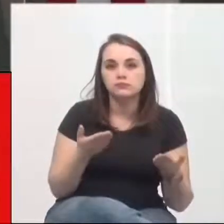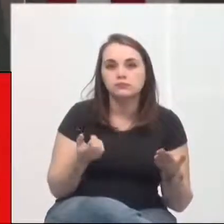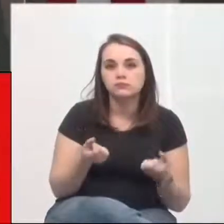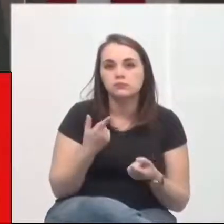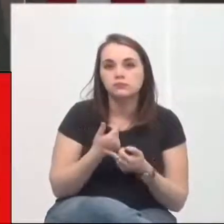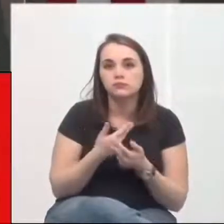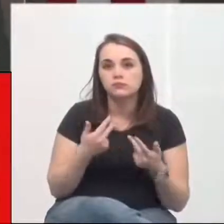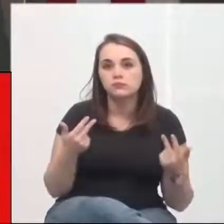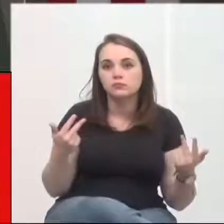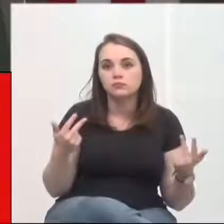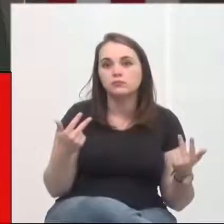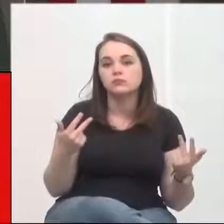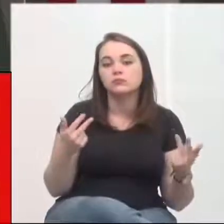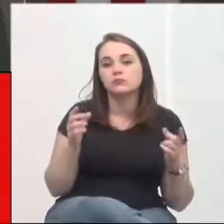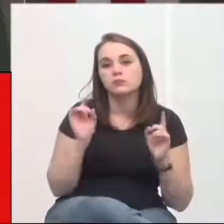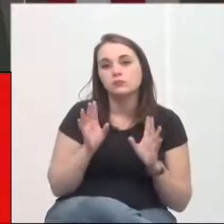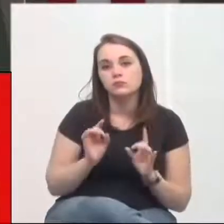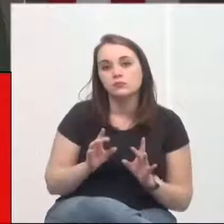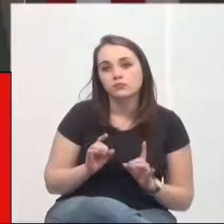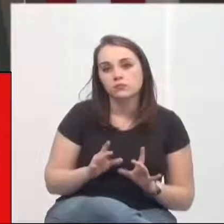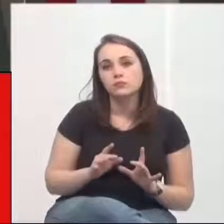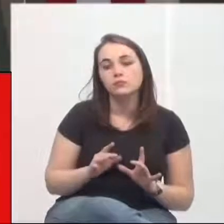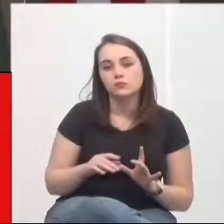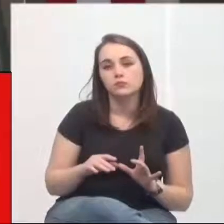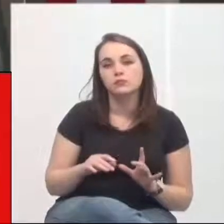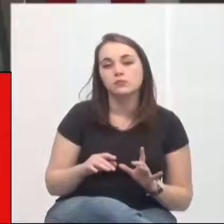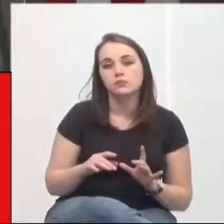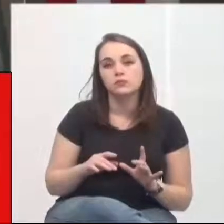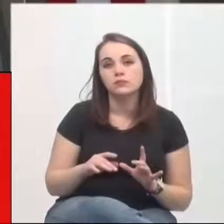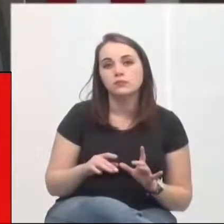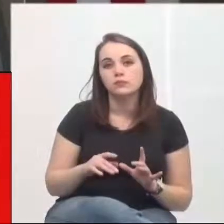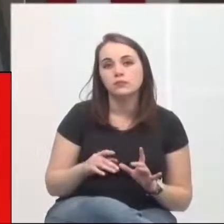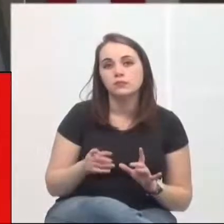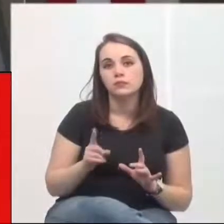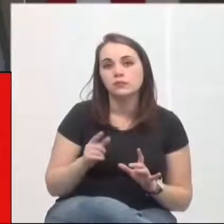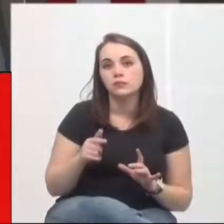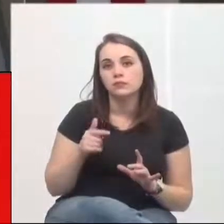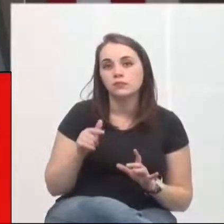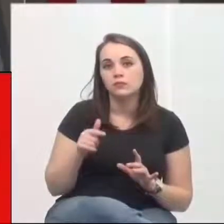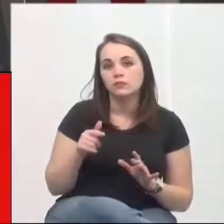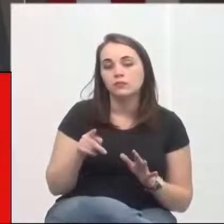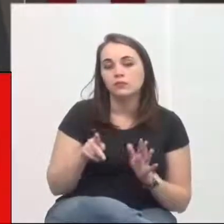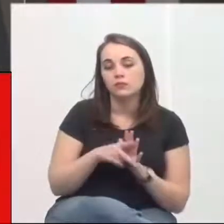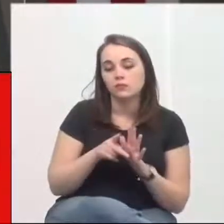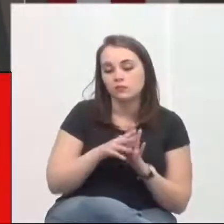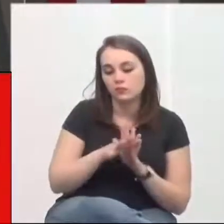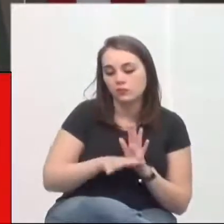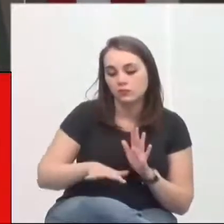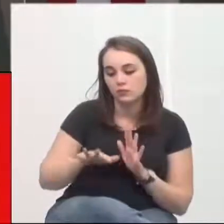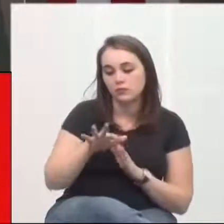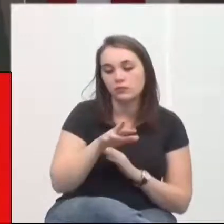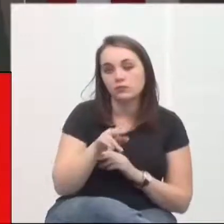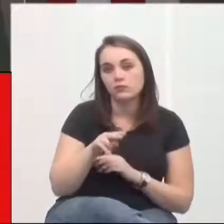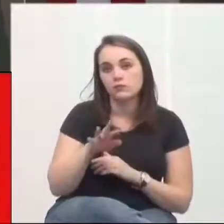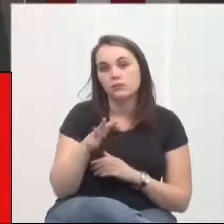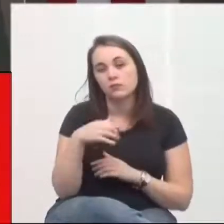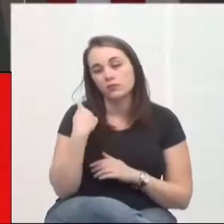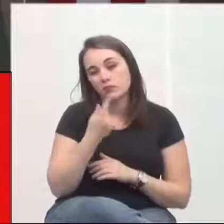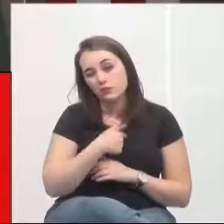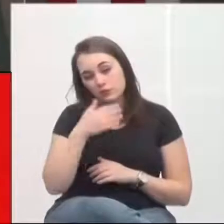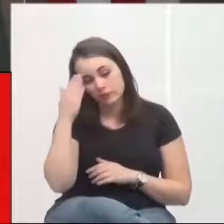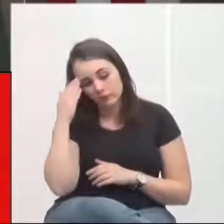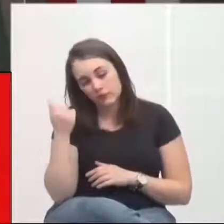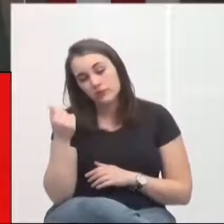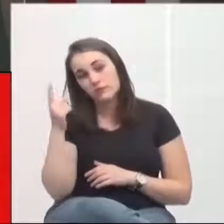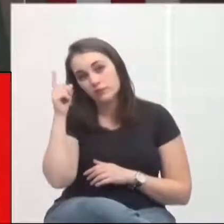pontos mais específicos que não são englobados na mesma região. Então, a gente sabe dessa dificuldade,